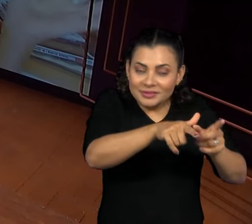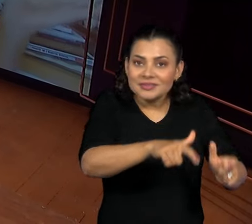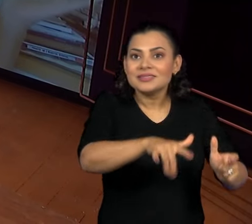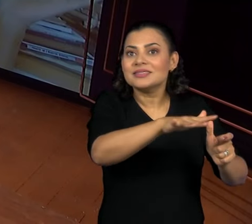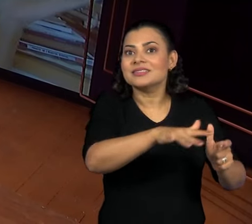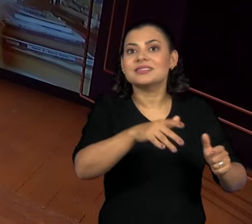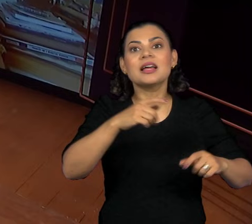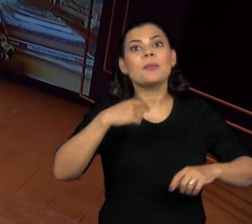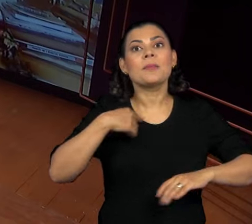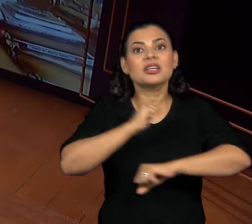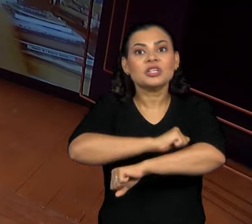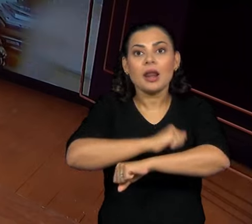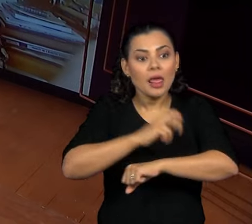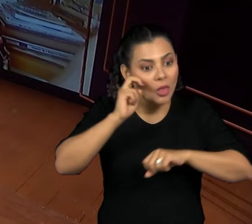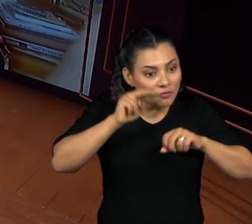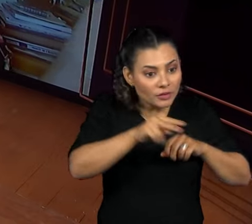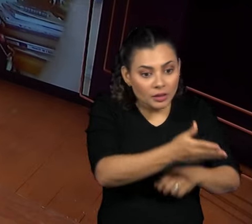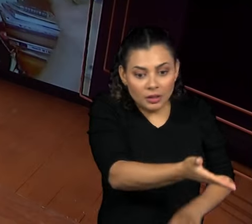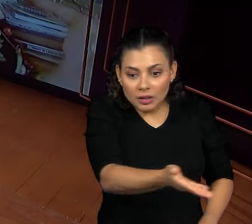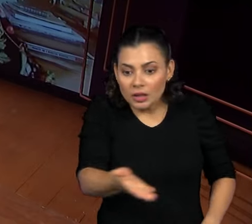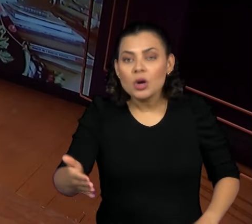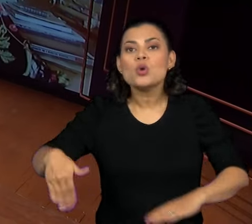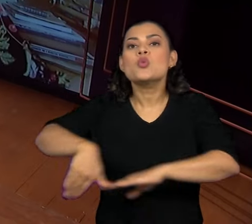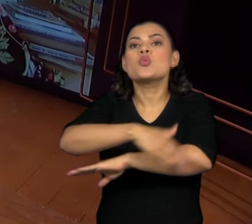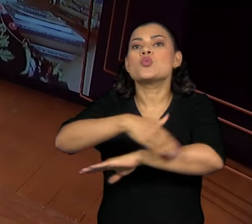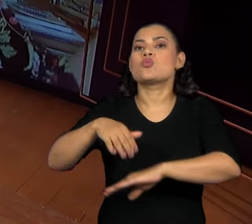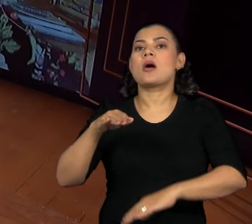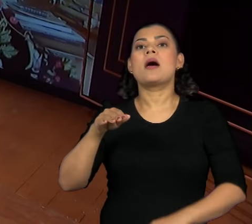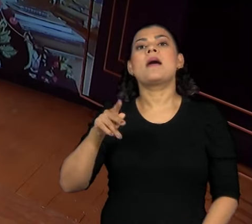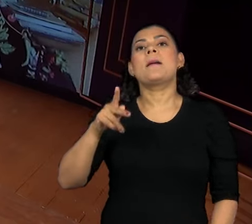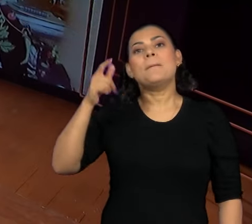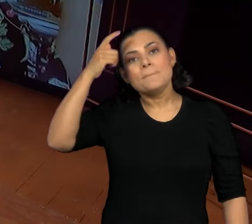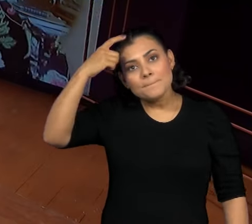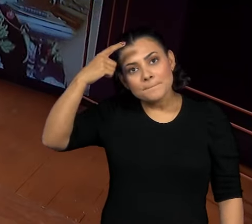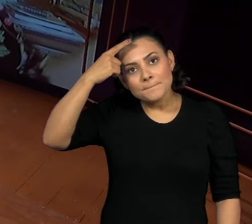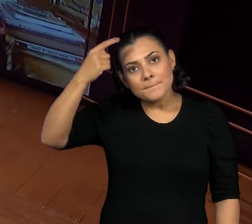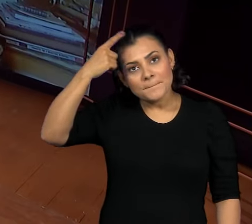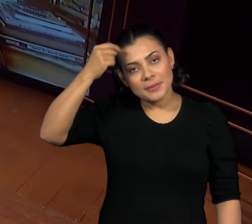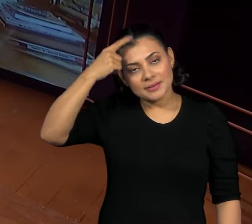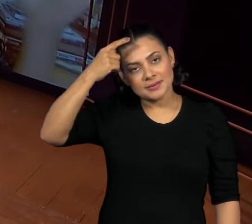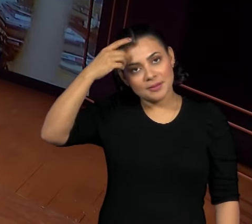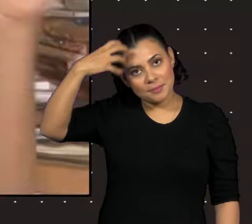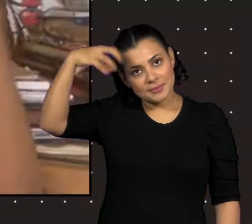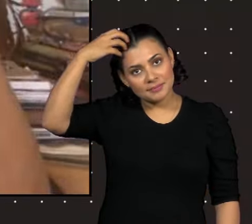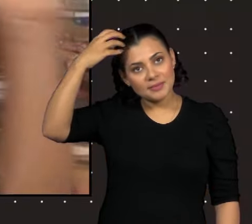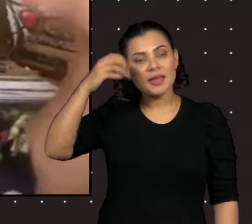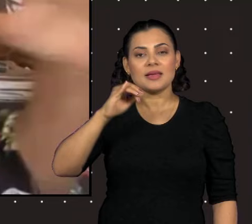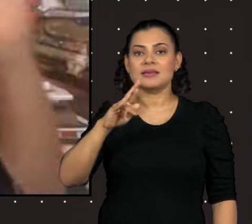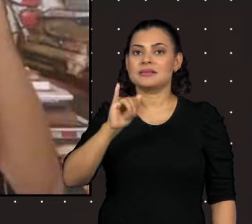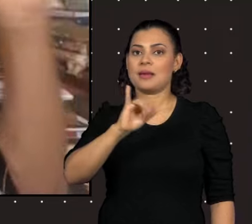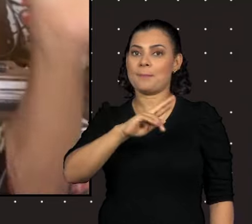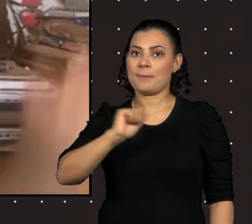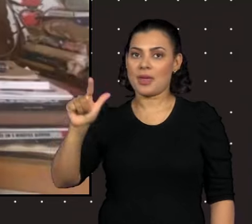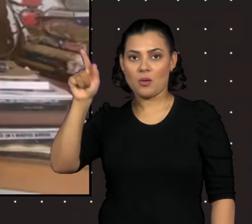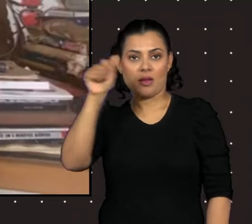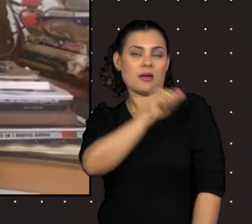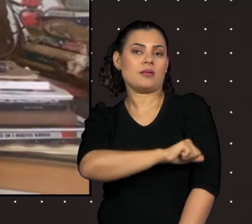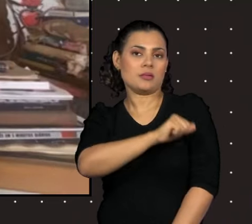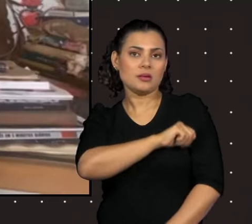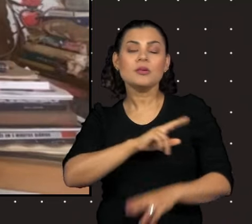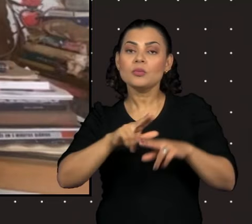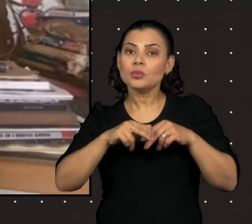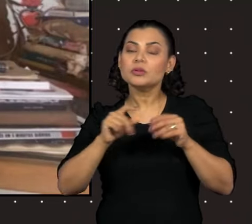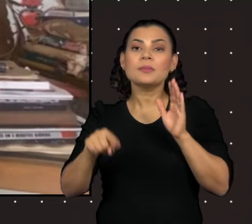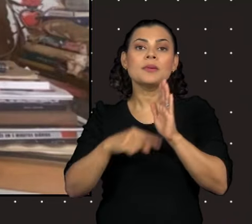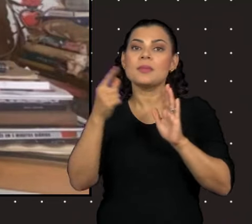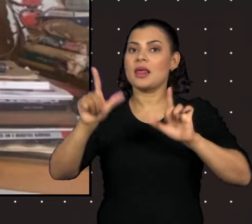sacada, né? Porque a minha televisão era a sacada, né? Nós tínhamos televisão, foi a primeira televisão, meu pai aquariano, bem, bem futurista, a